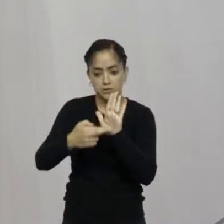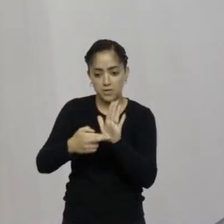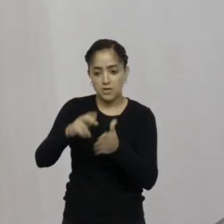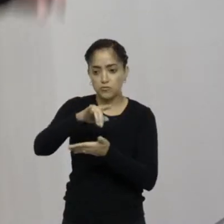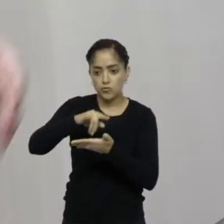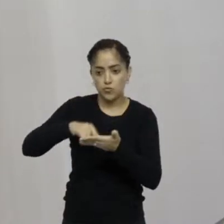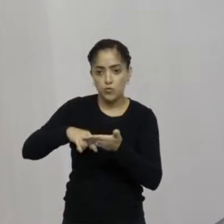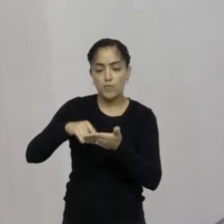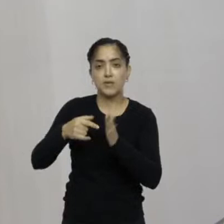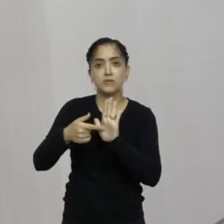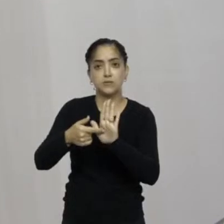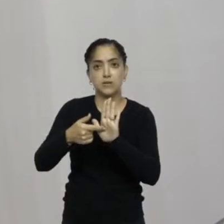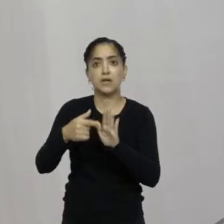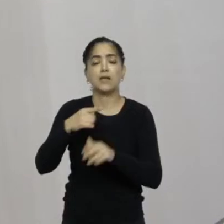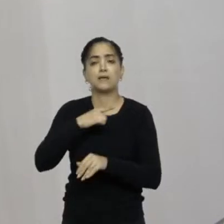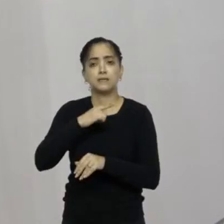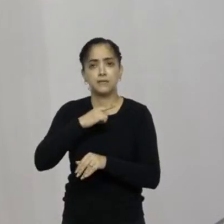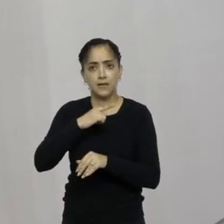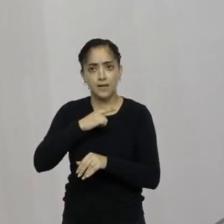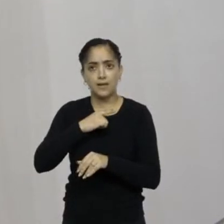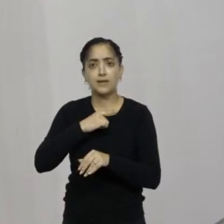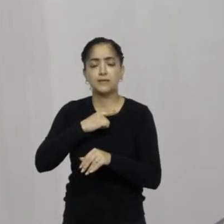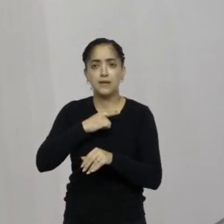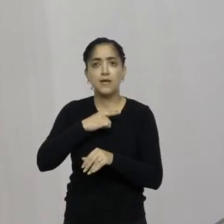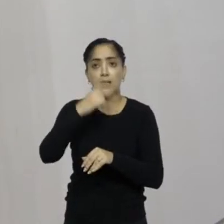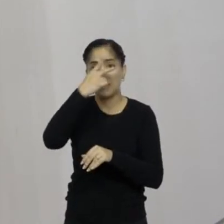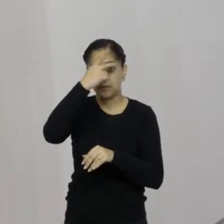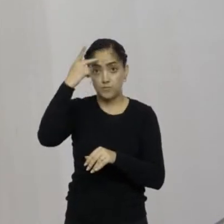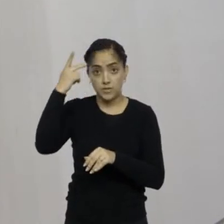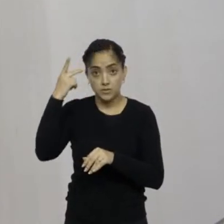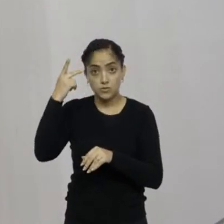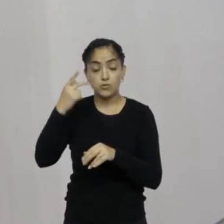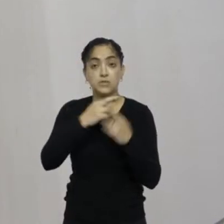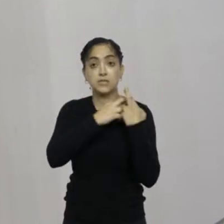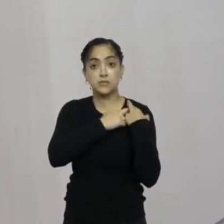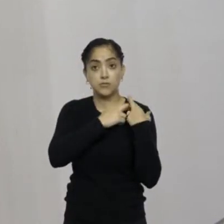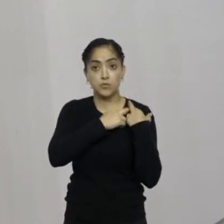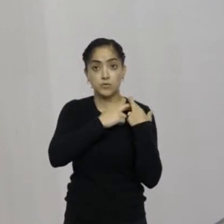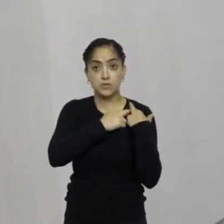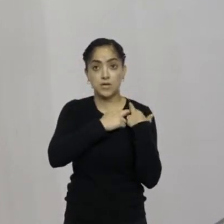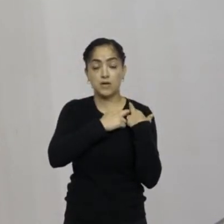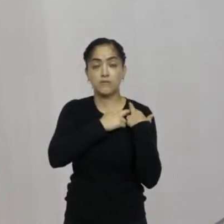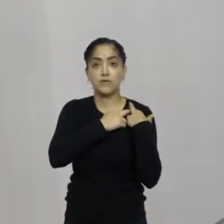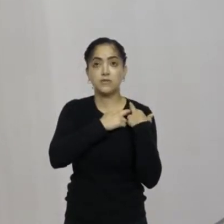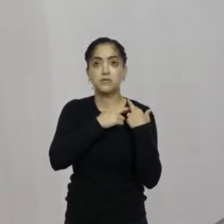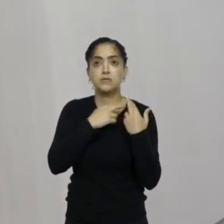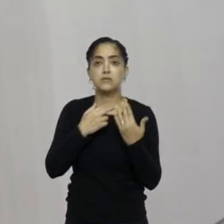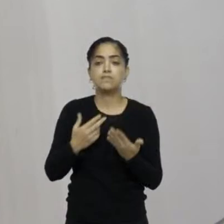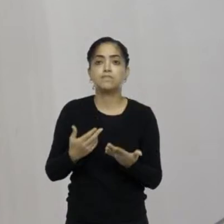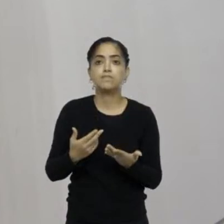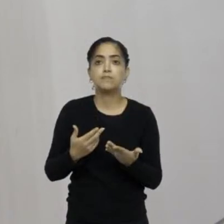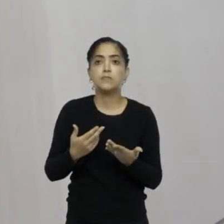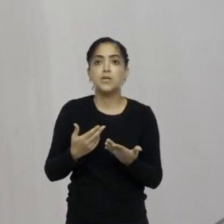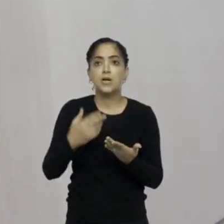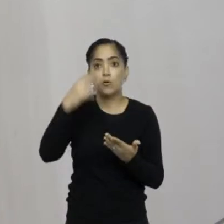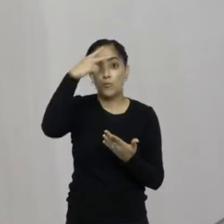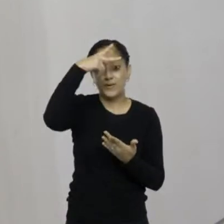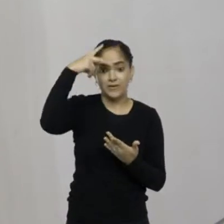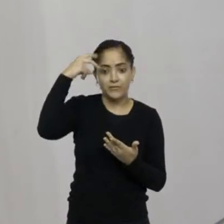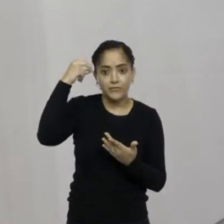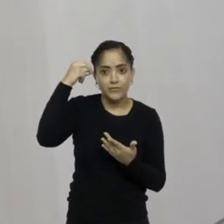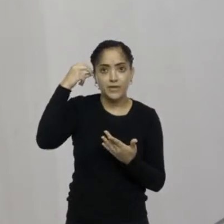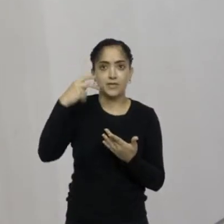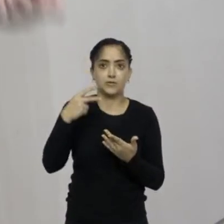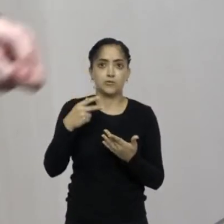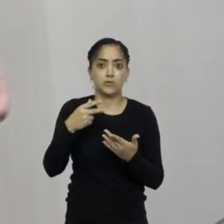existem as pessoas responsáveis lá nas barragens, então não tem como o prefeito fazer mais do que